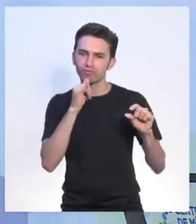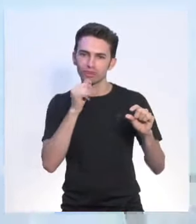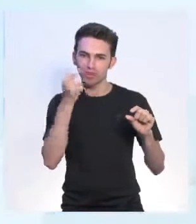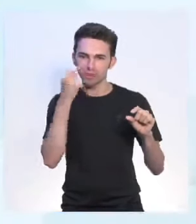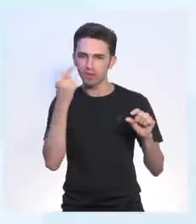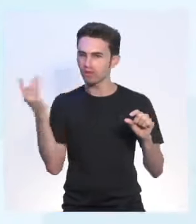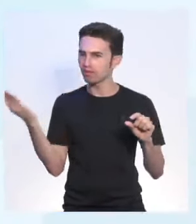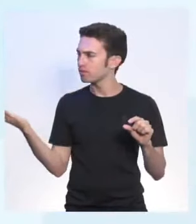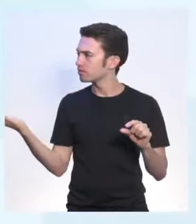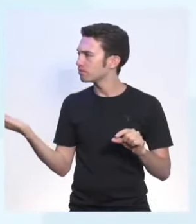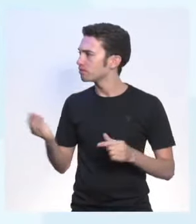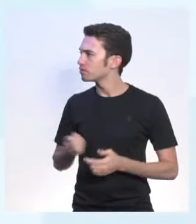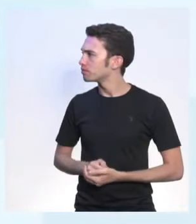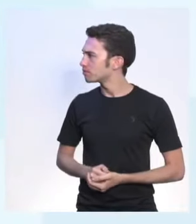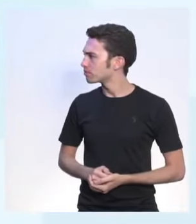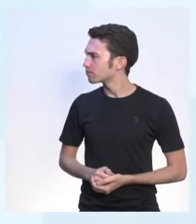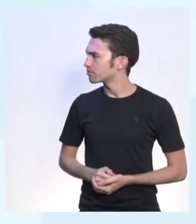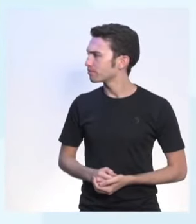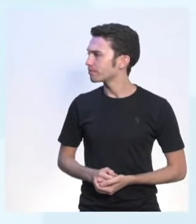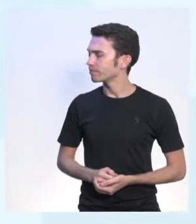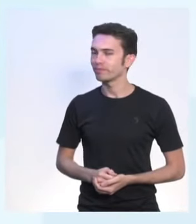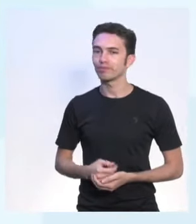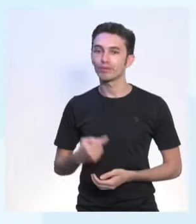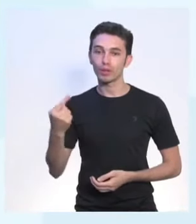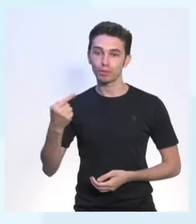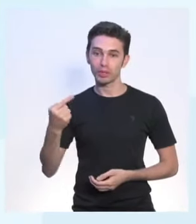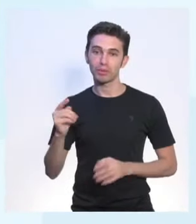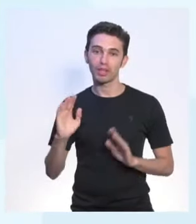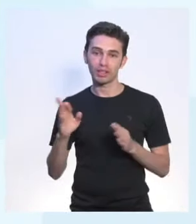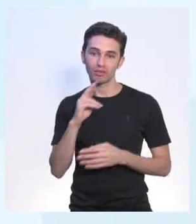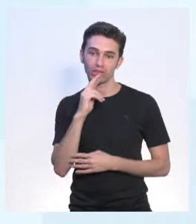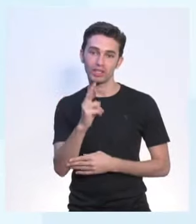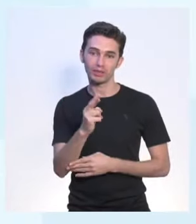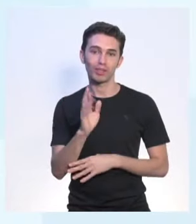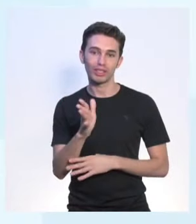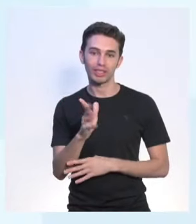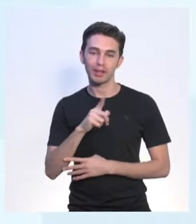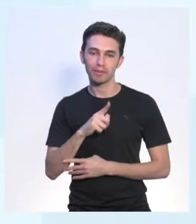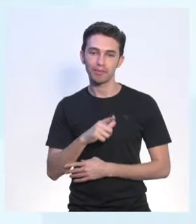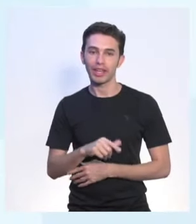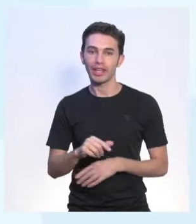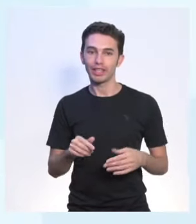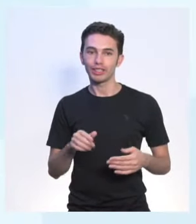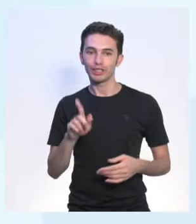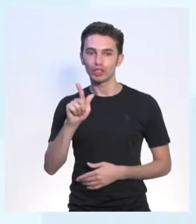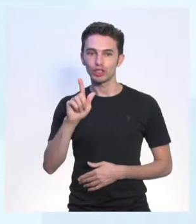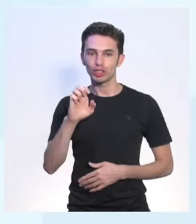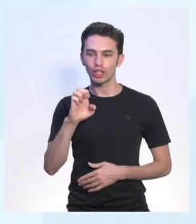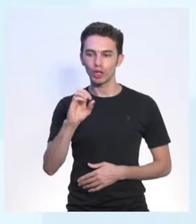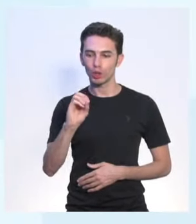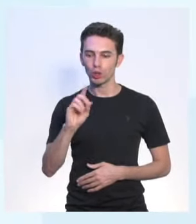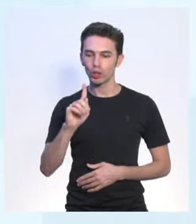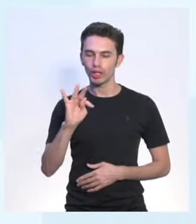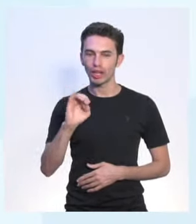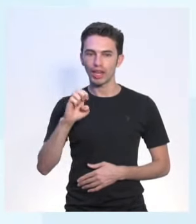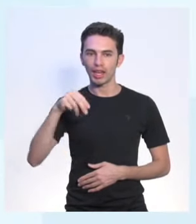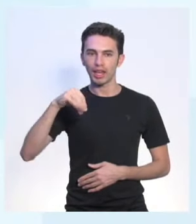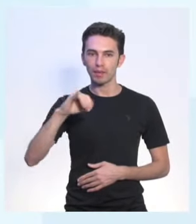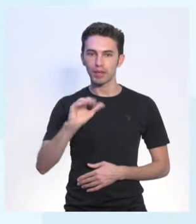mostrando. Geothermal, it doesn't harm the environment. Geotérmica não prejudica